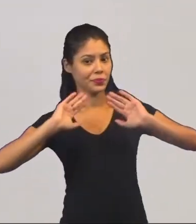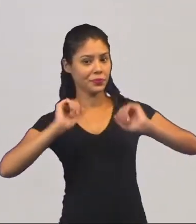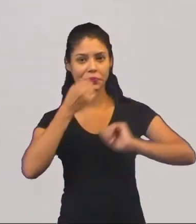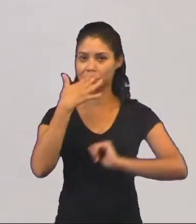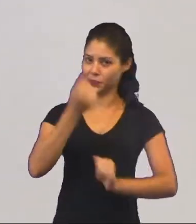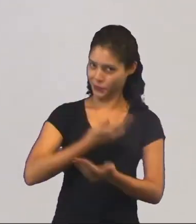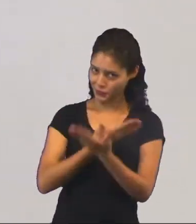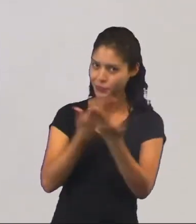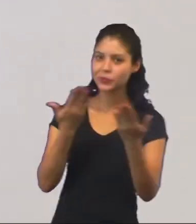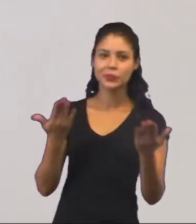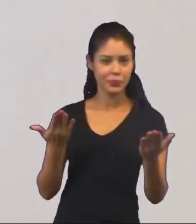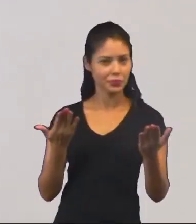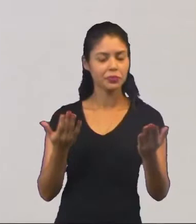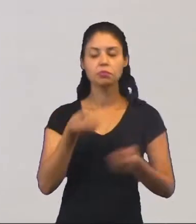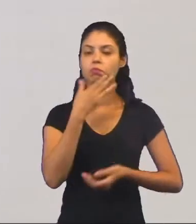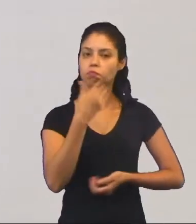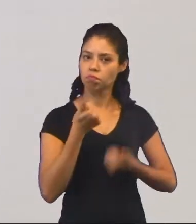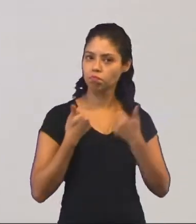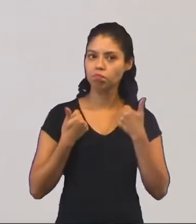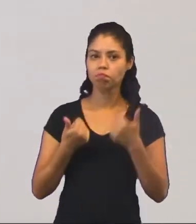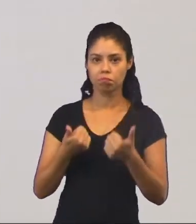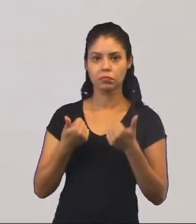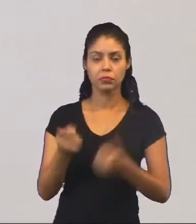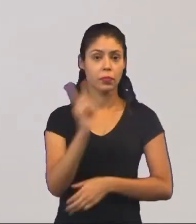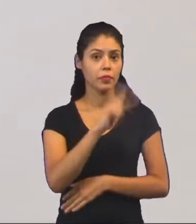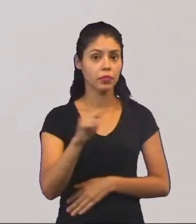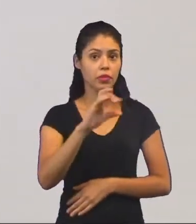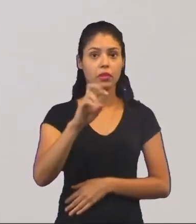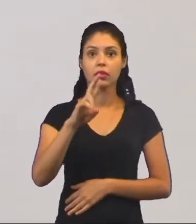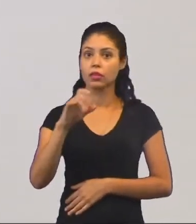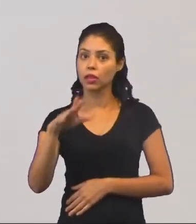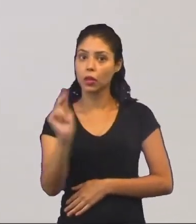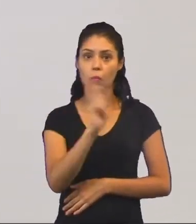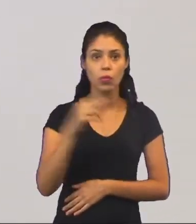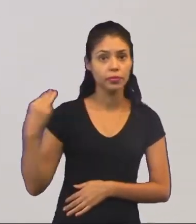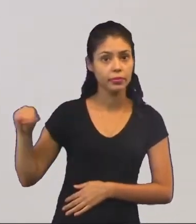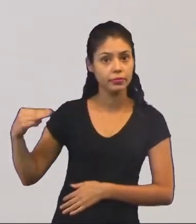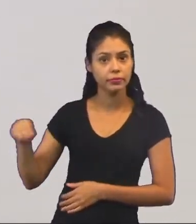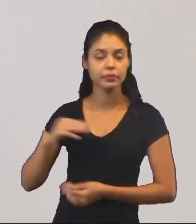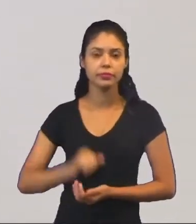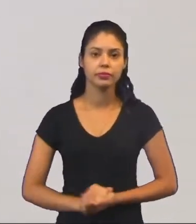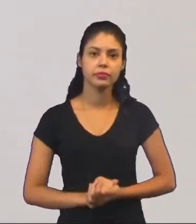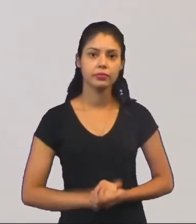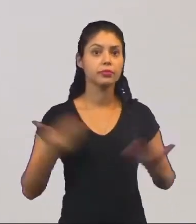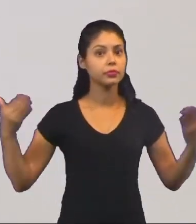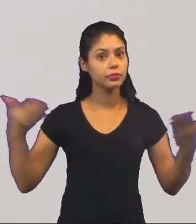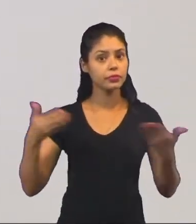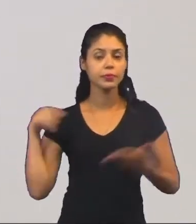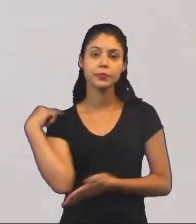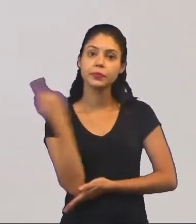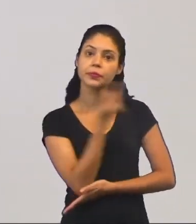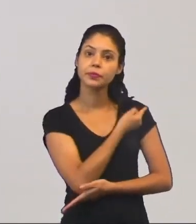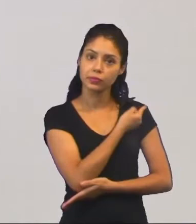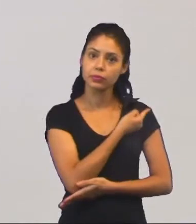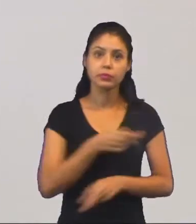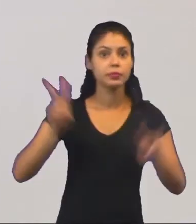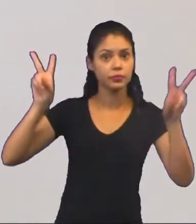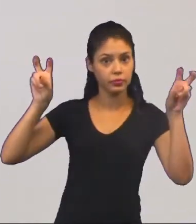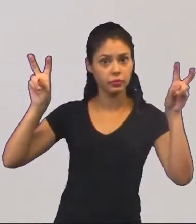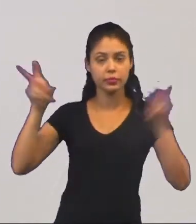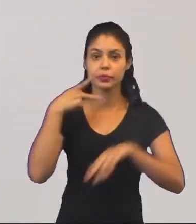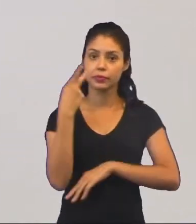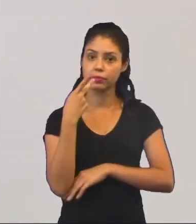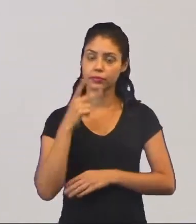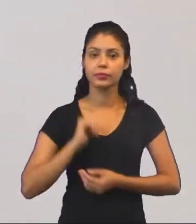Olá, tudo bom com vocês? Tudo bem comigo? Eu sou o professor Carlos, professor de matemática. E hoje nós vamos abordar um tema